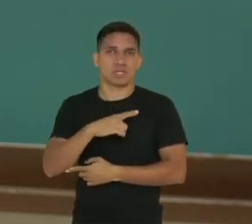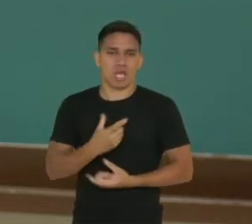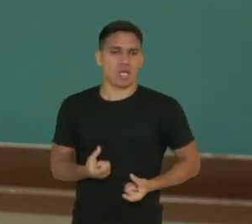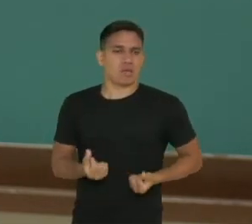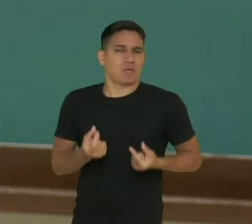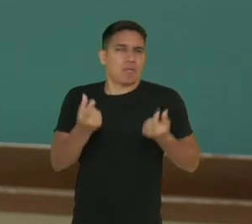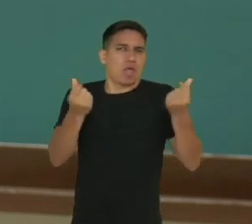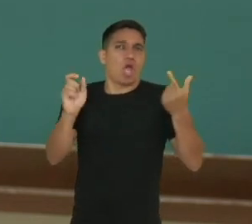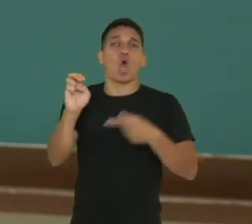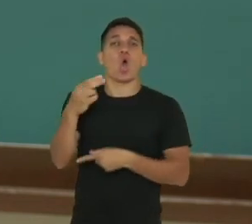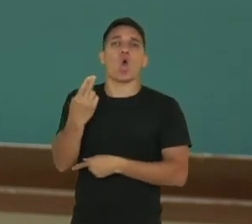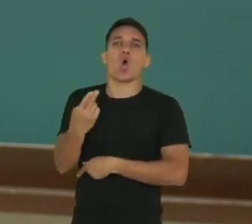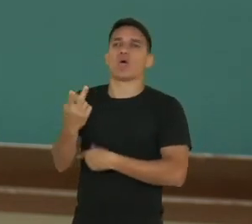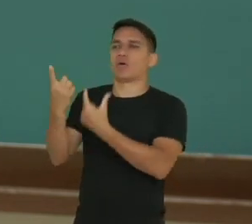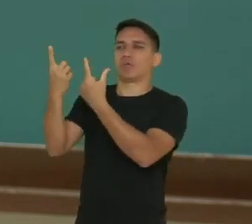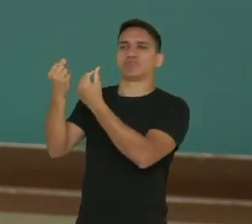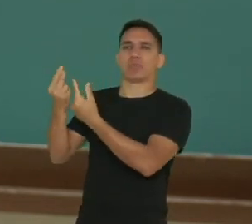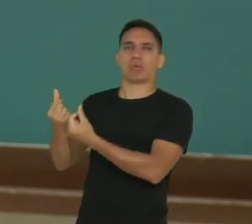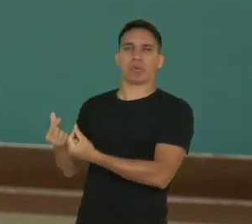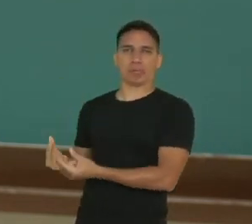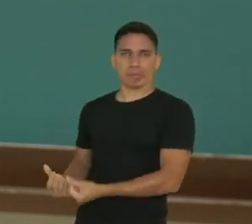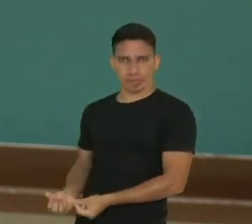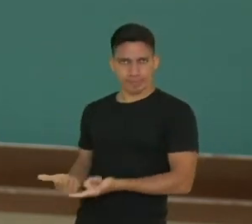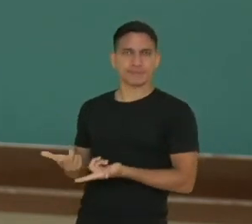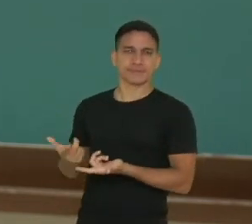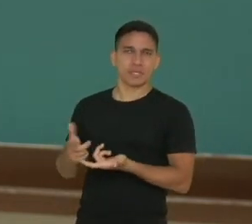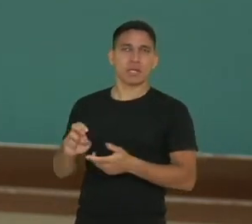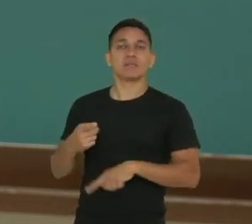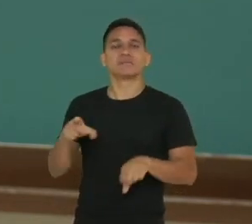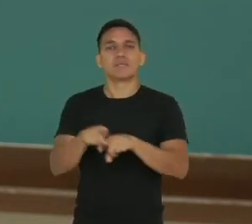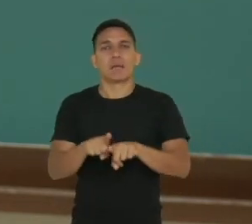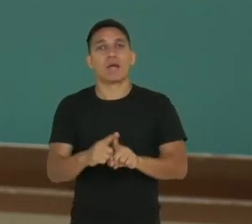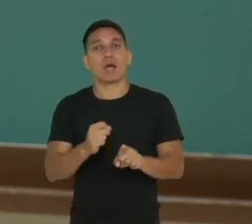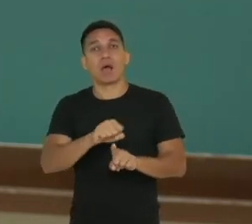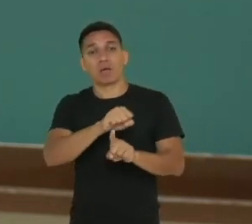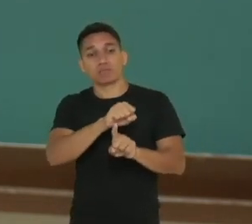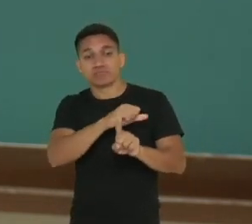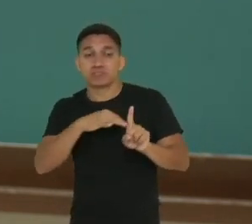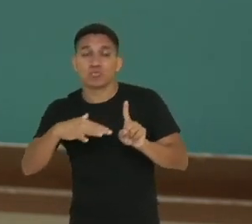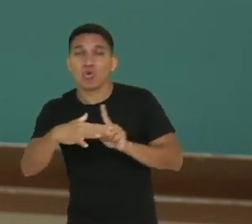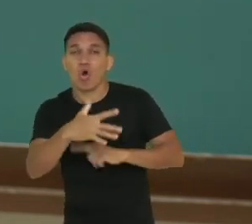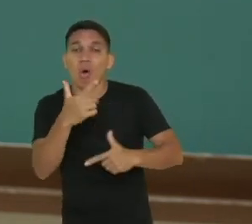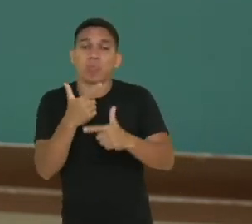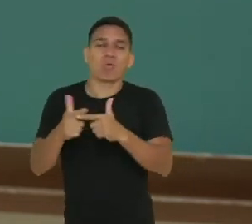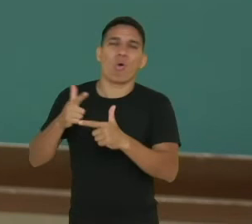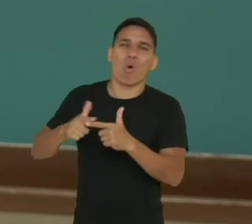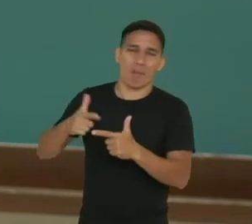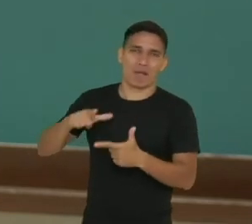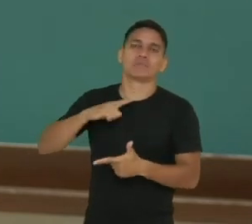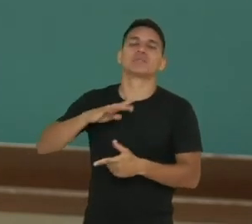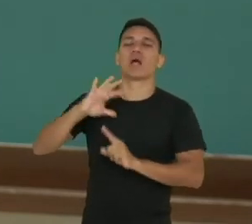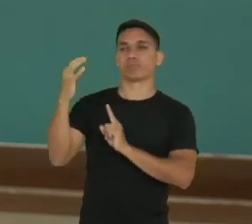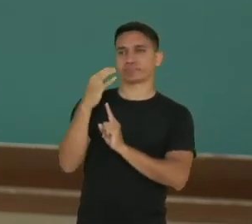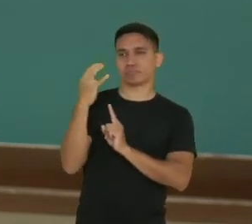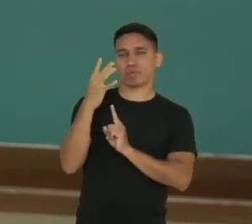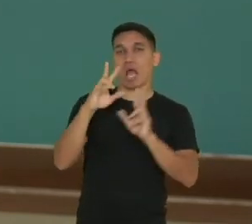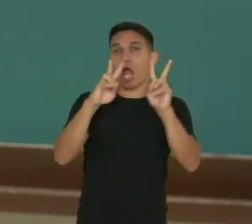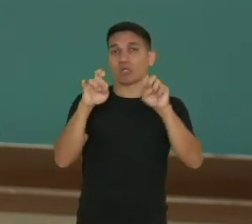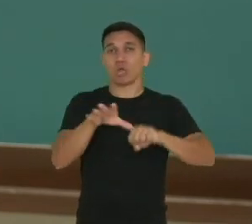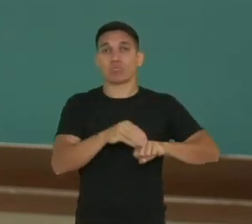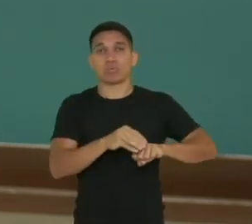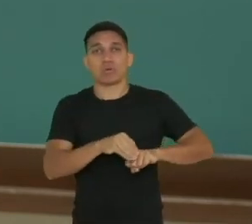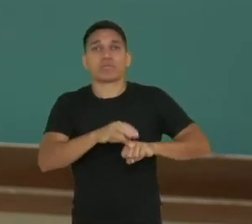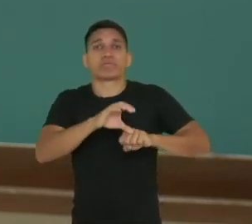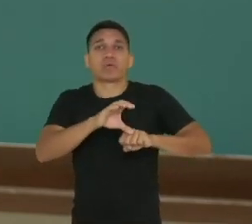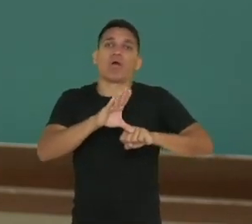endinheirada ou menos endinheirada, né? Os problemas sociais, eles interferem também, né? No conhecimento,